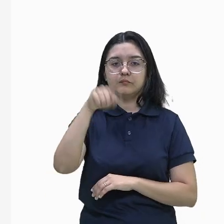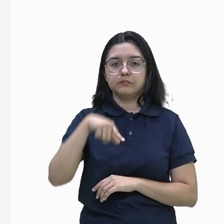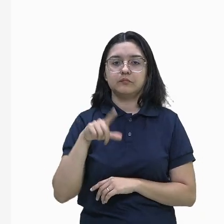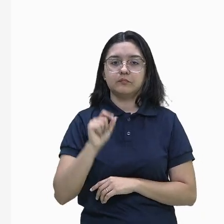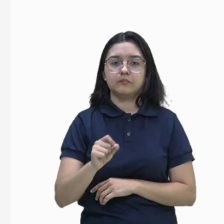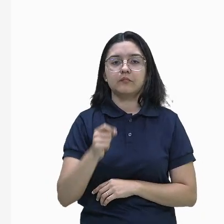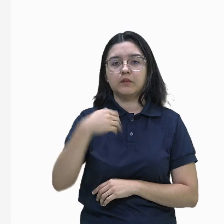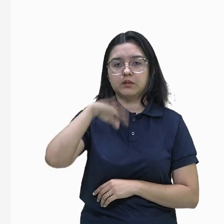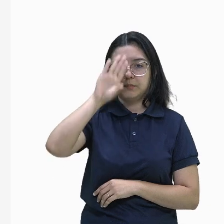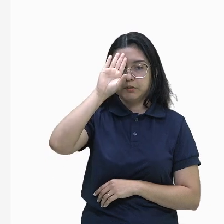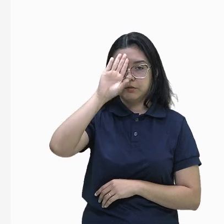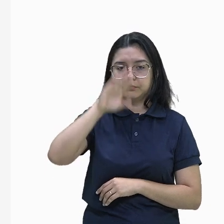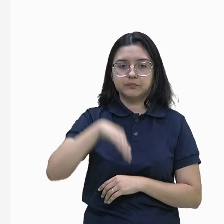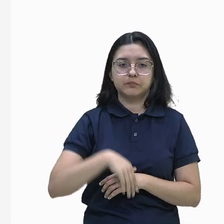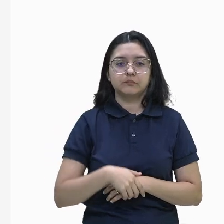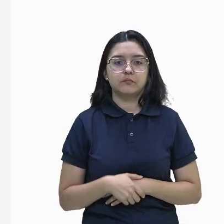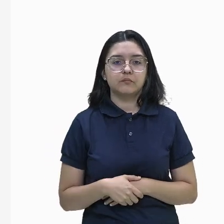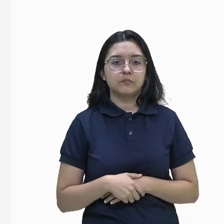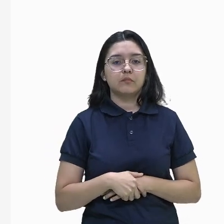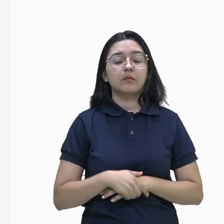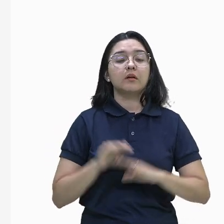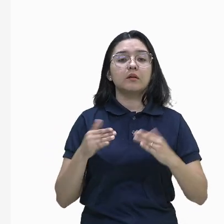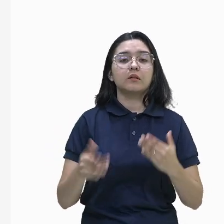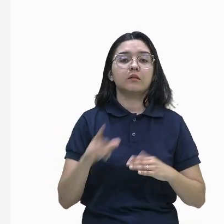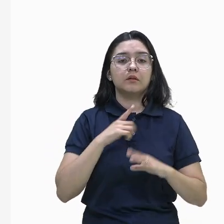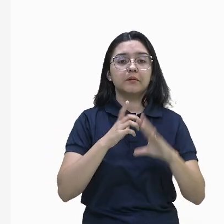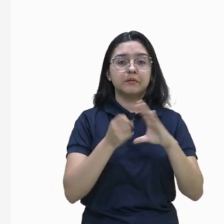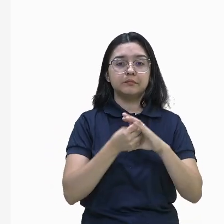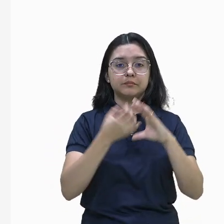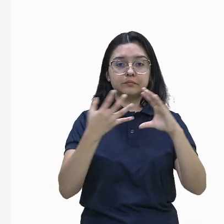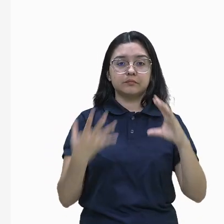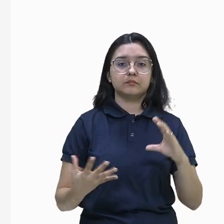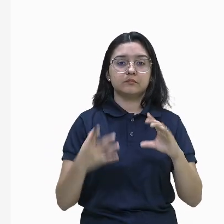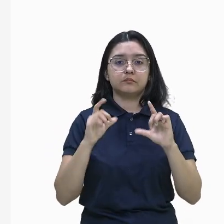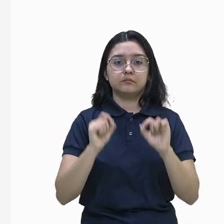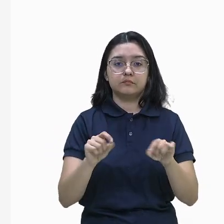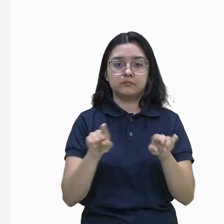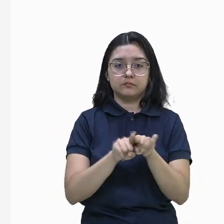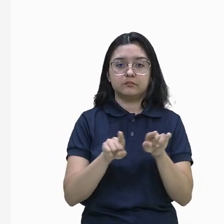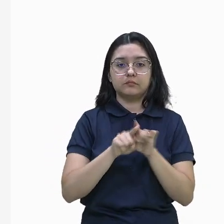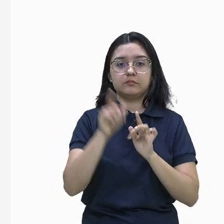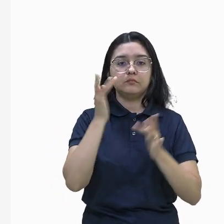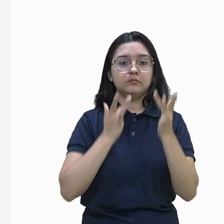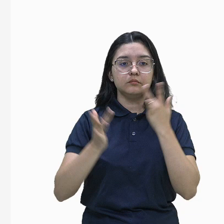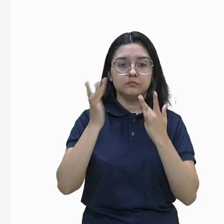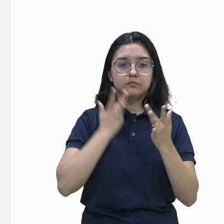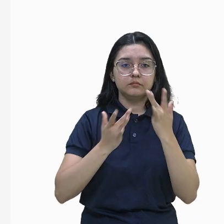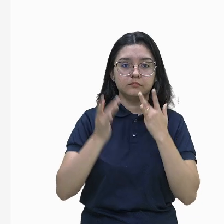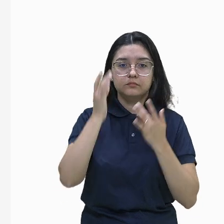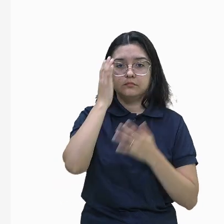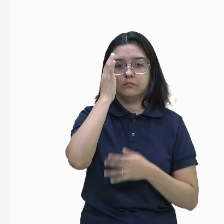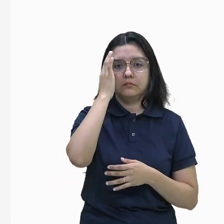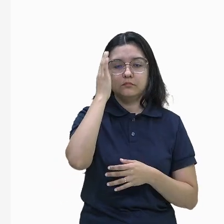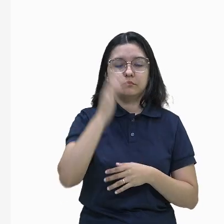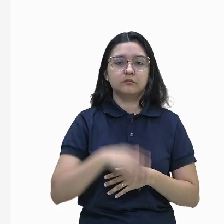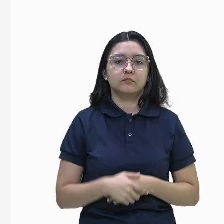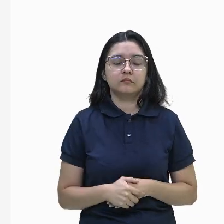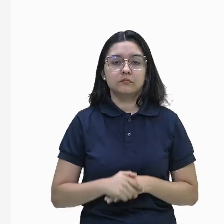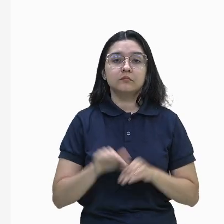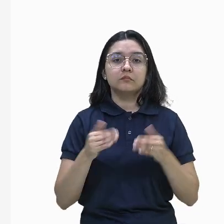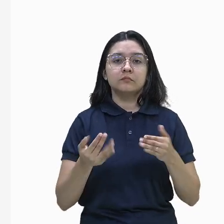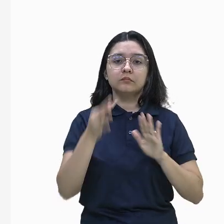gênero dramático. Ele possui um caráter teatral, ou seja,